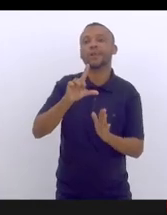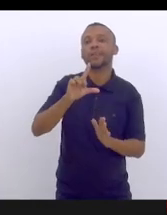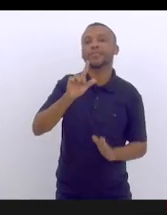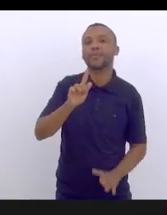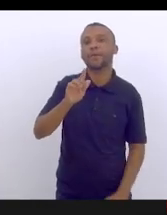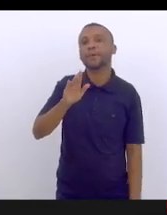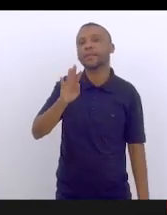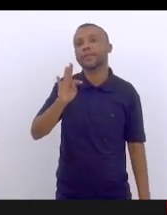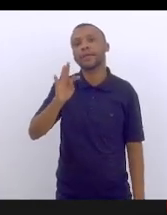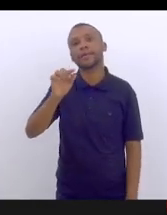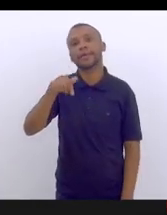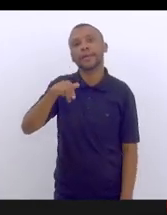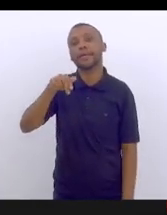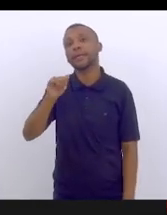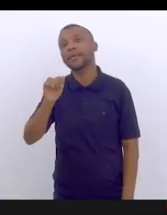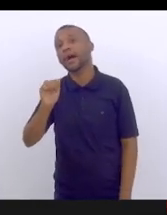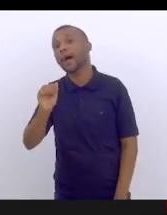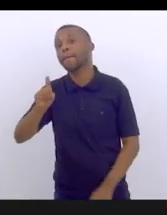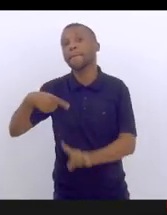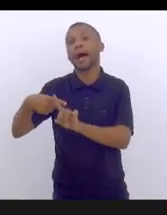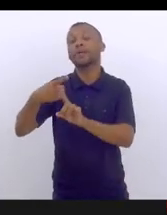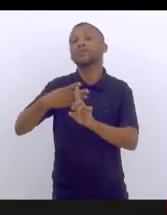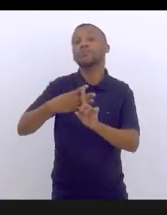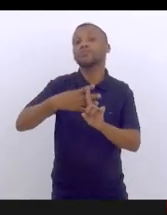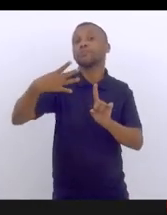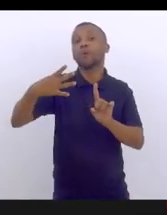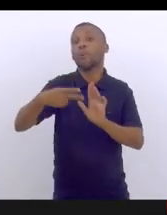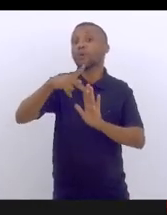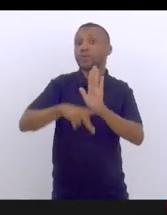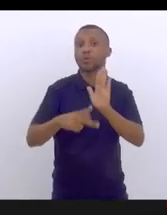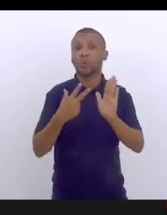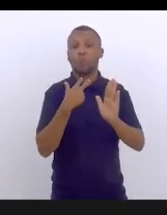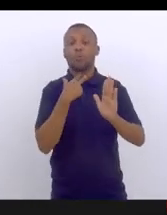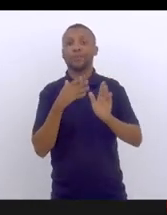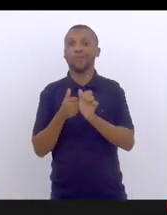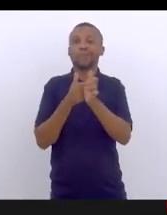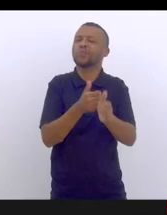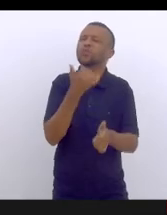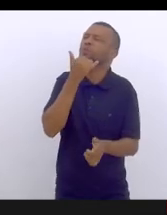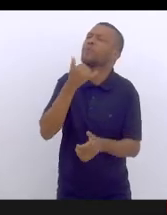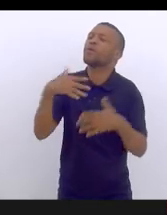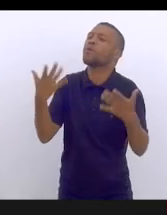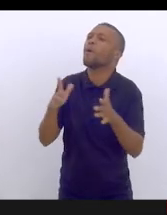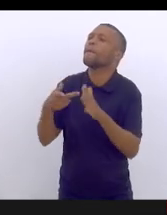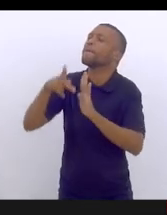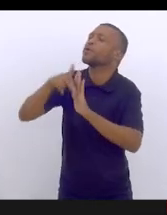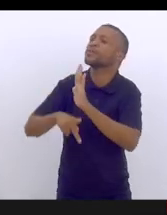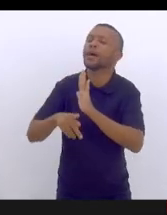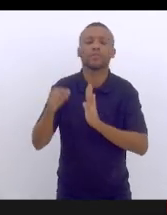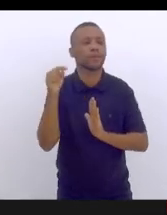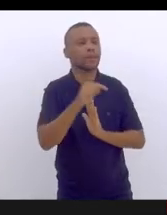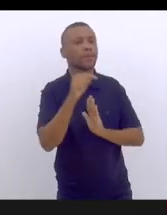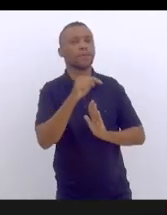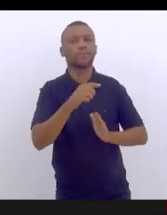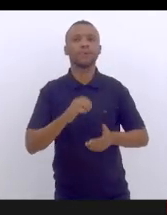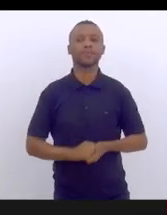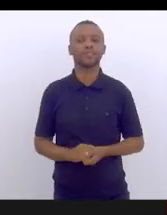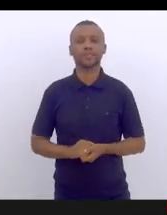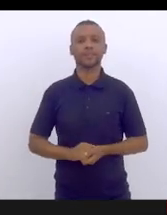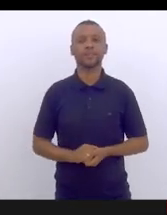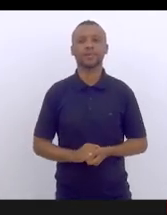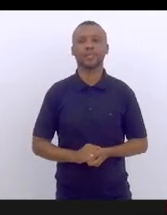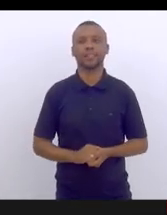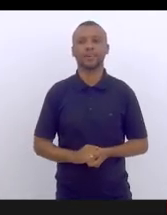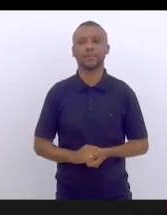LGBTQIA+? Aí não dá. O projeto não pode seguir com isso. Porque qual projeto? É esse. Esse